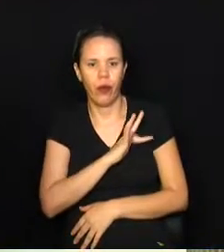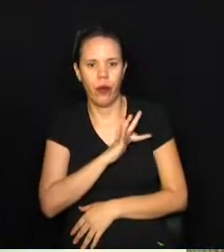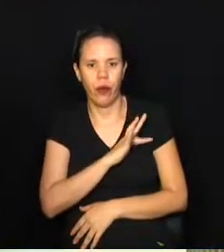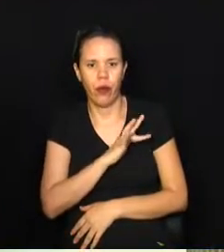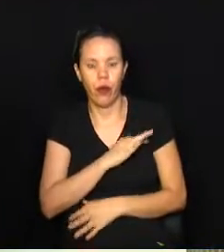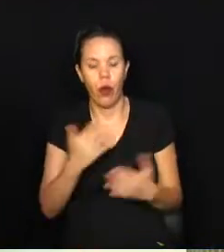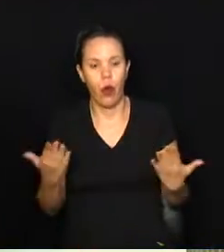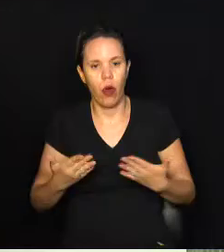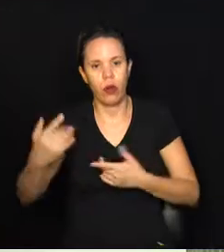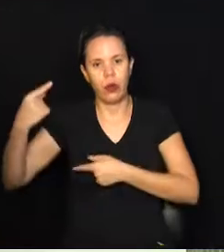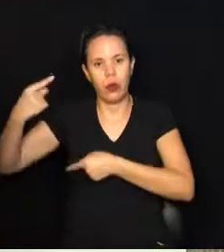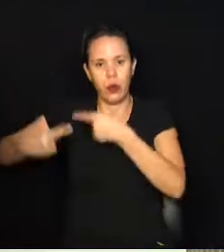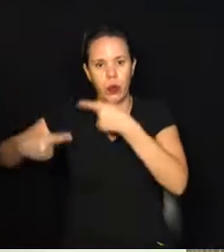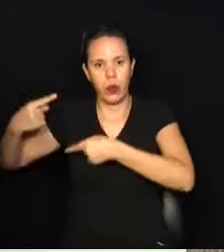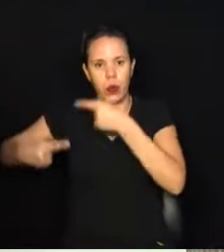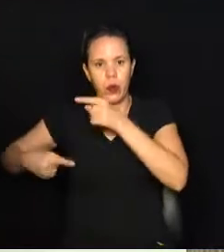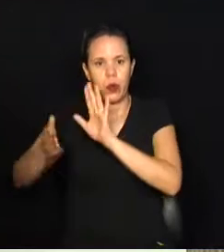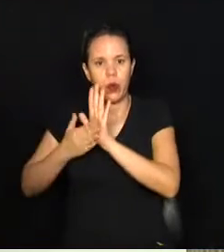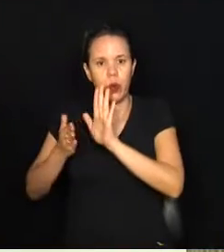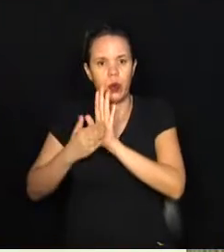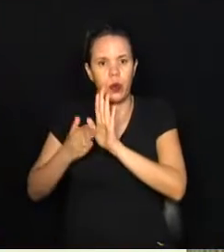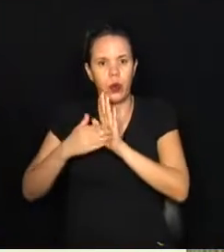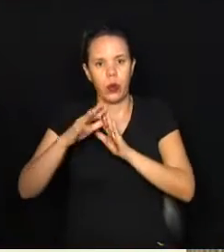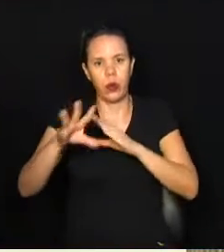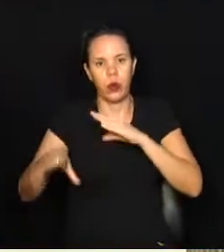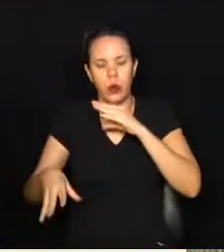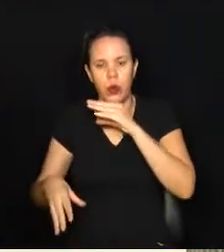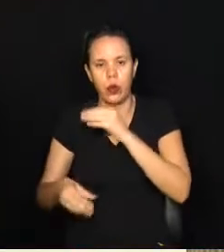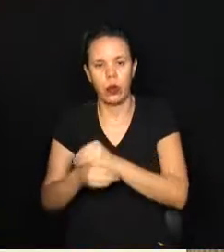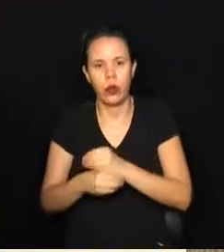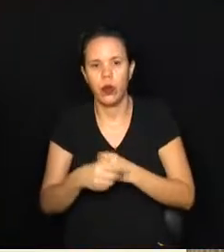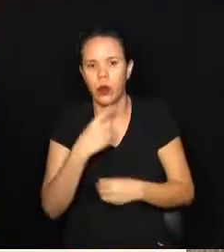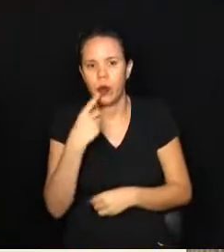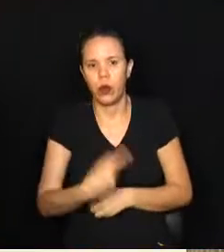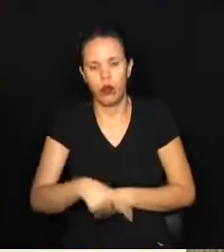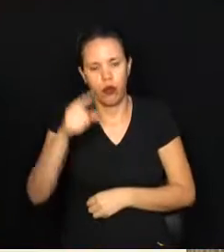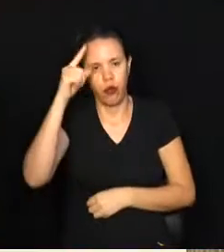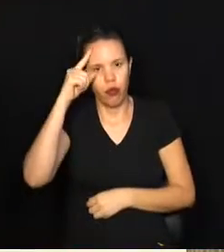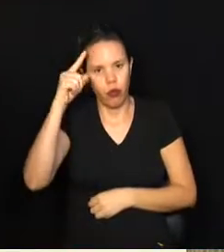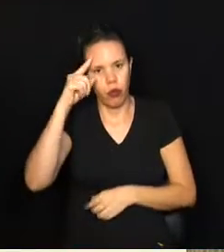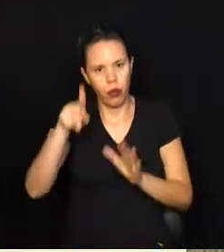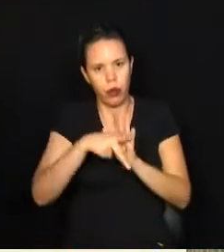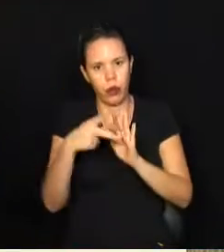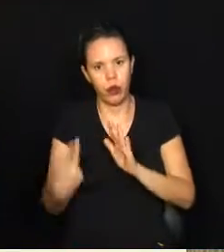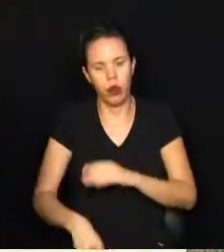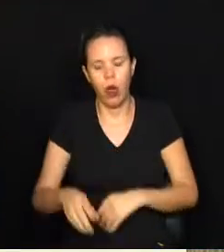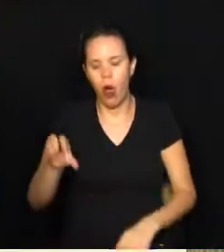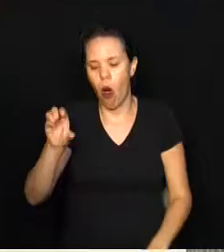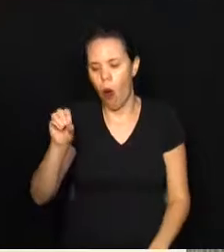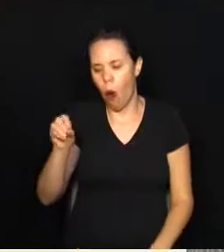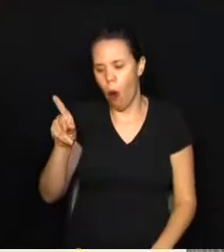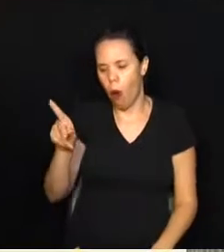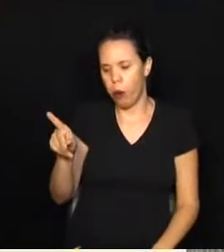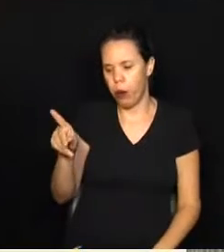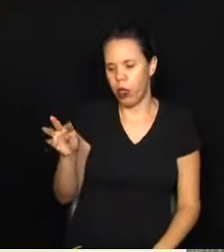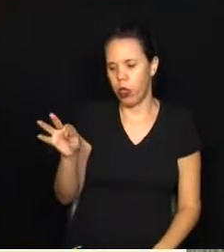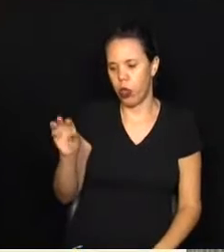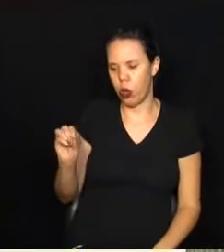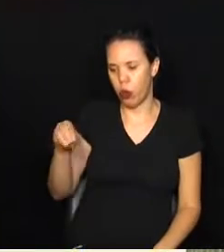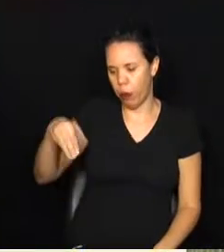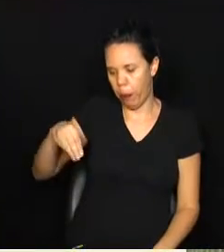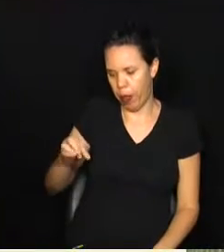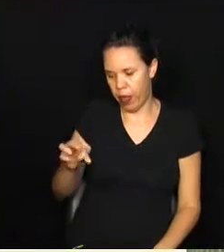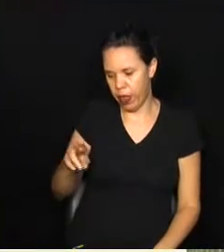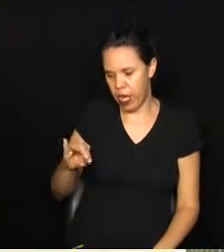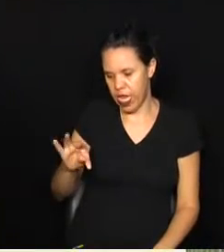ser a discussão da proposta que institui em Campinas o Dia Municipal do Optometrista. De acordo com a proposta, o